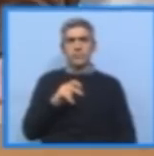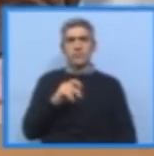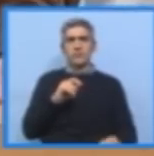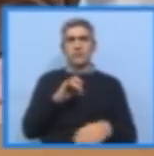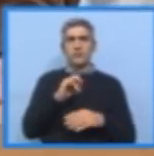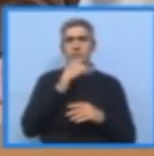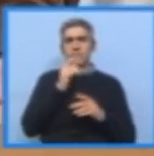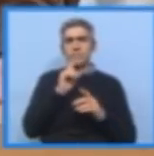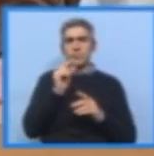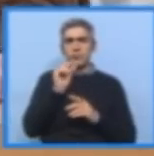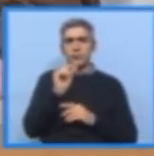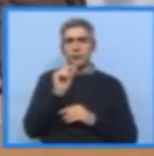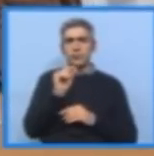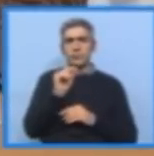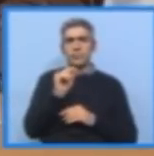Henrique, se me permitir,